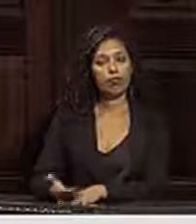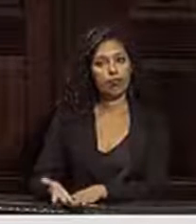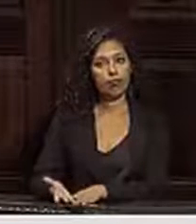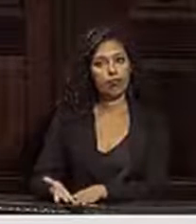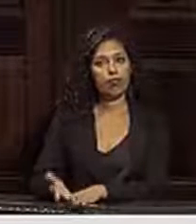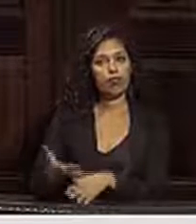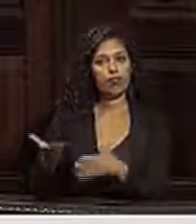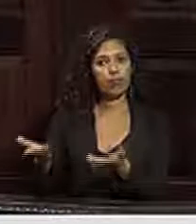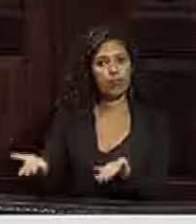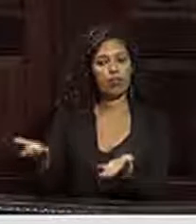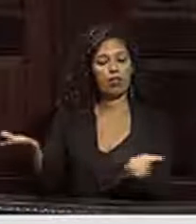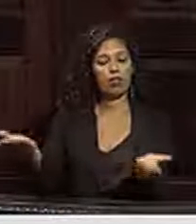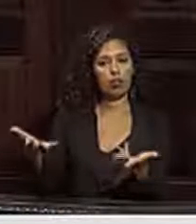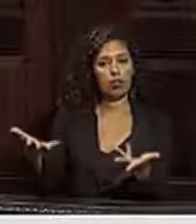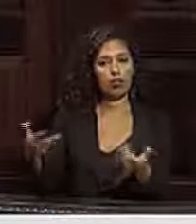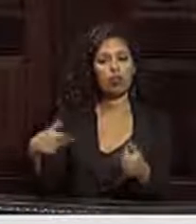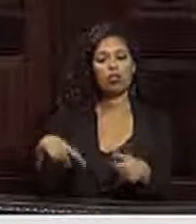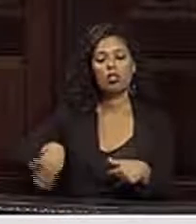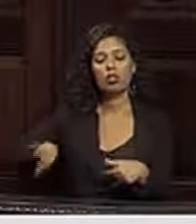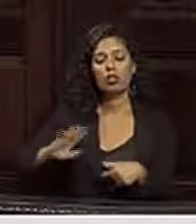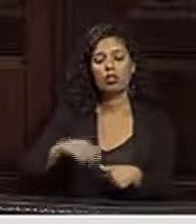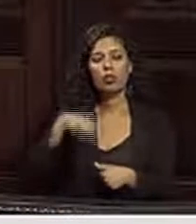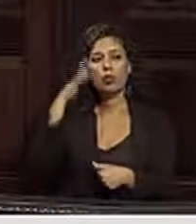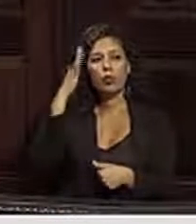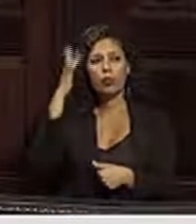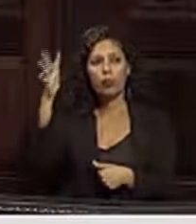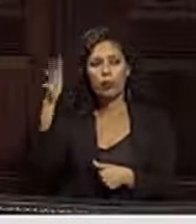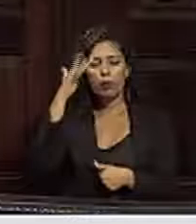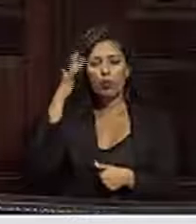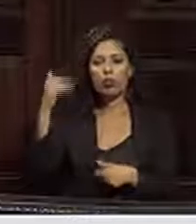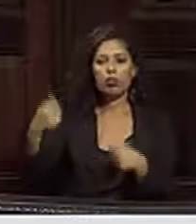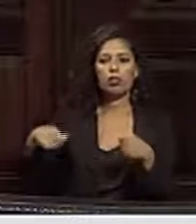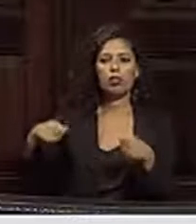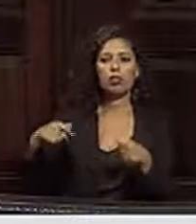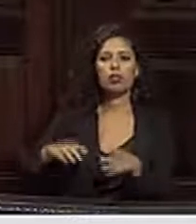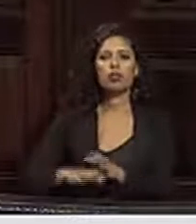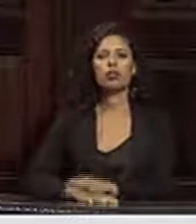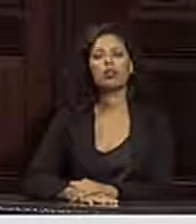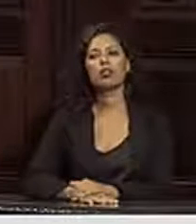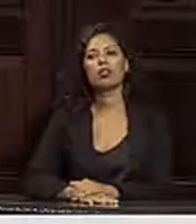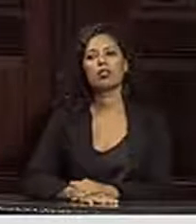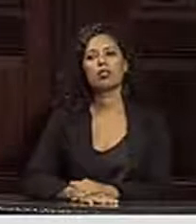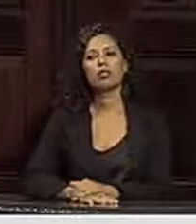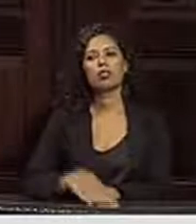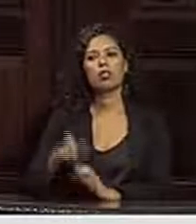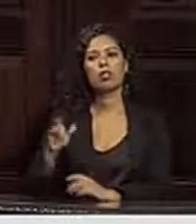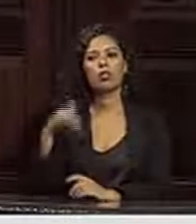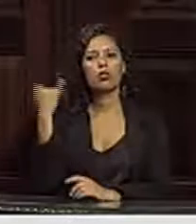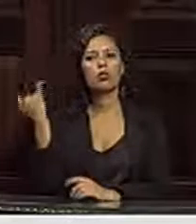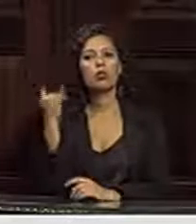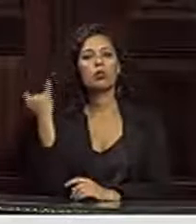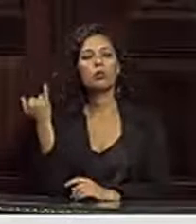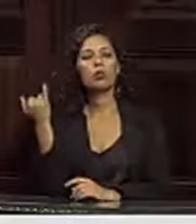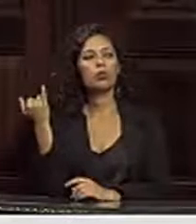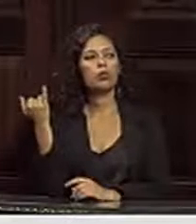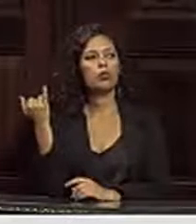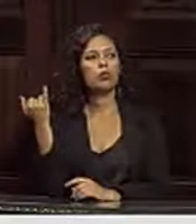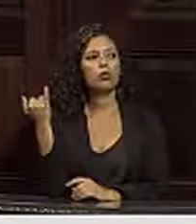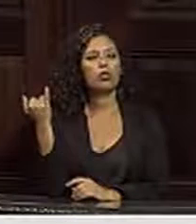Então, esse momento é um momento de muita reflexão, é um momento que nós